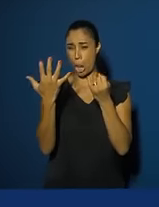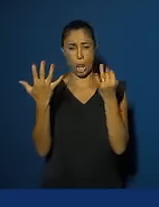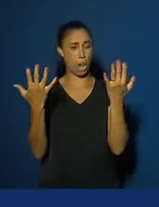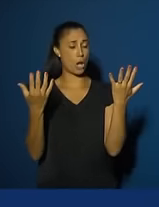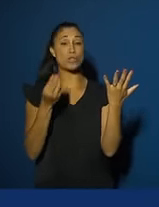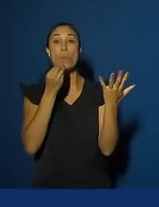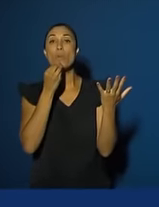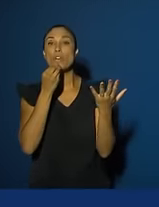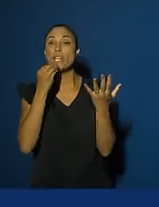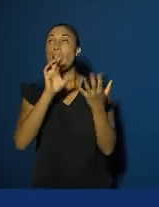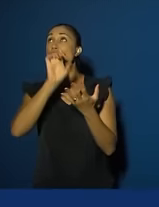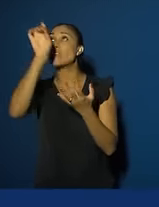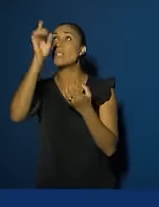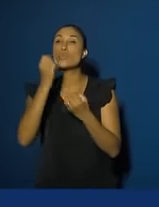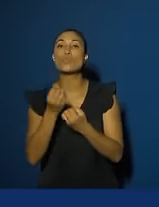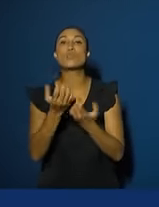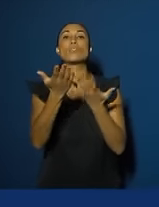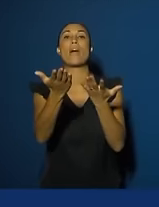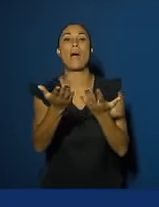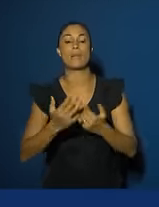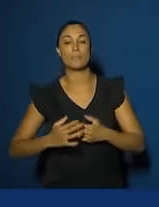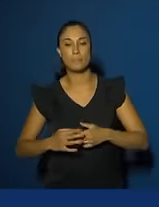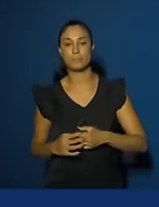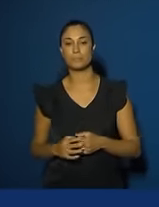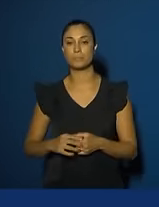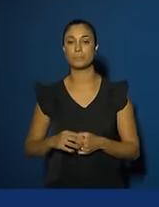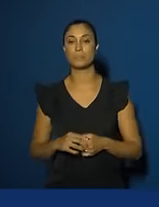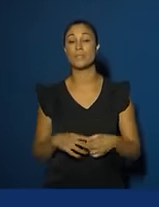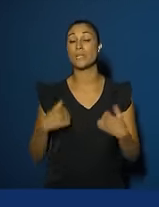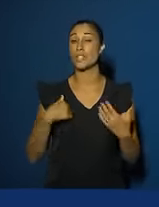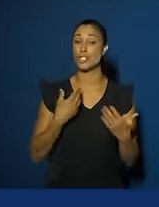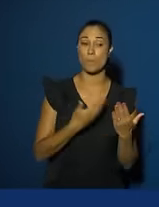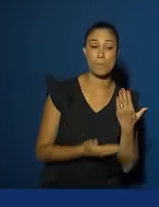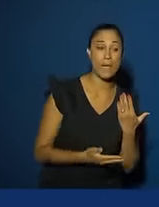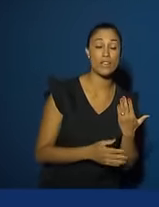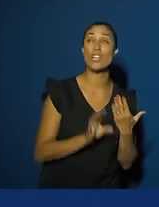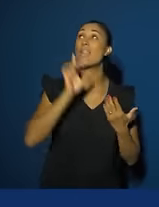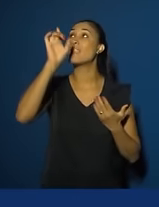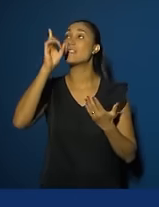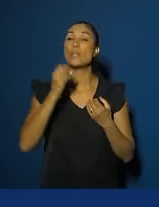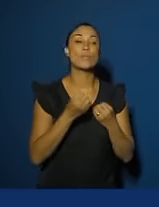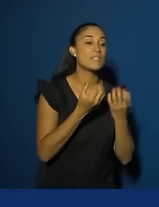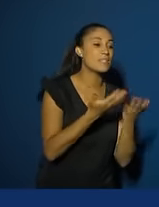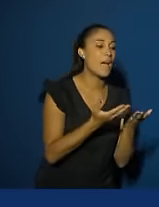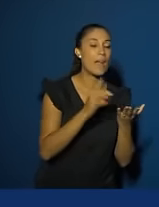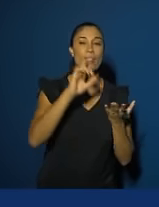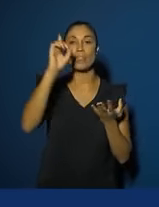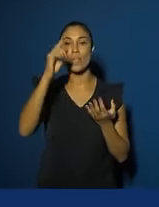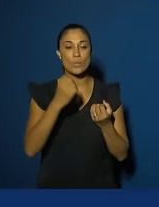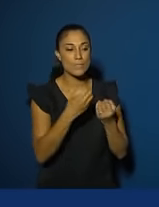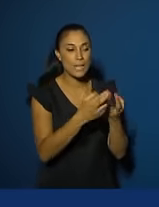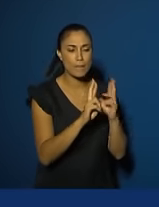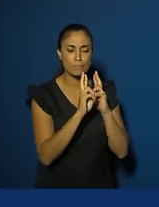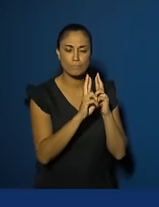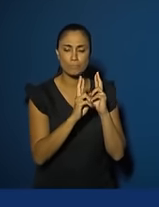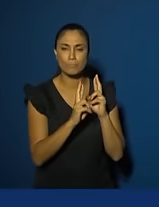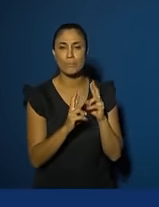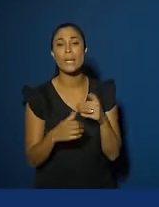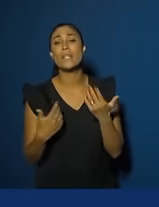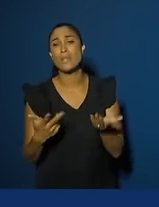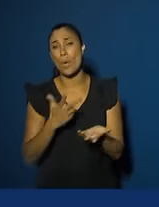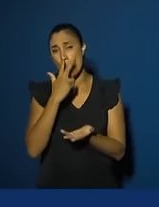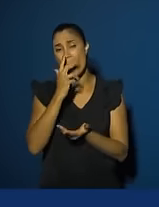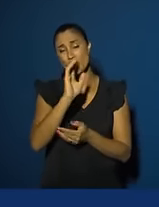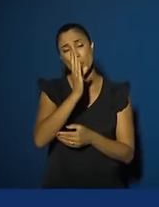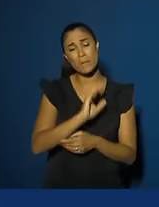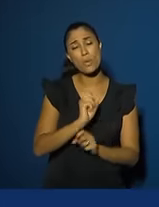que ele nos dá e a gente perde E ele insiste que o Brasil pode dar certo eu acho que o Brasil